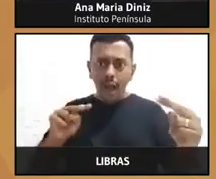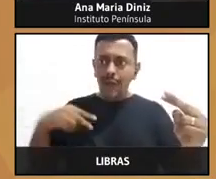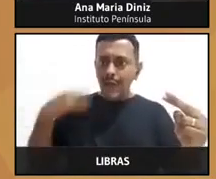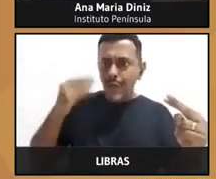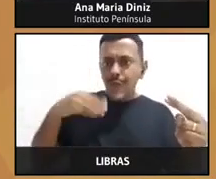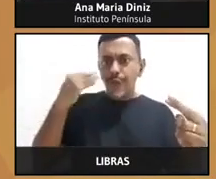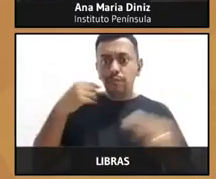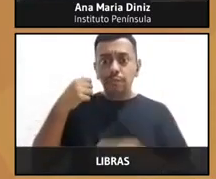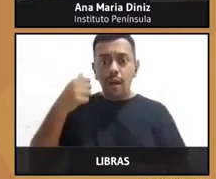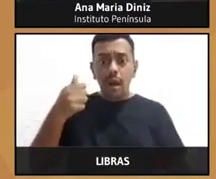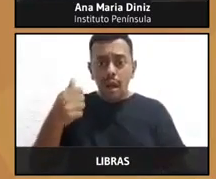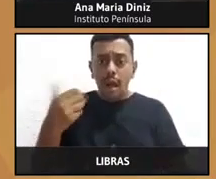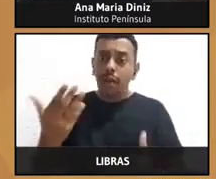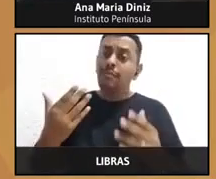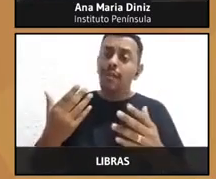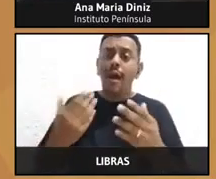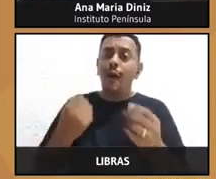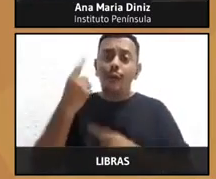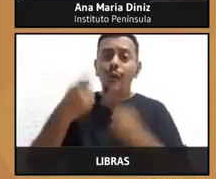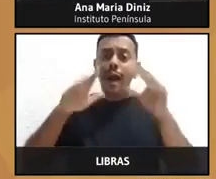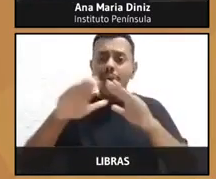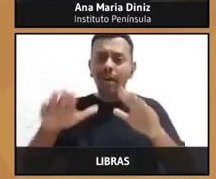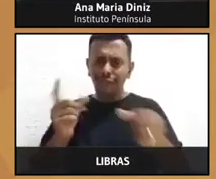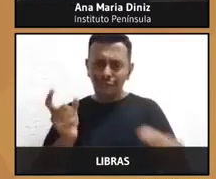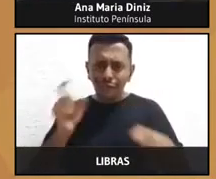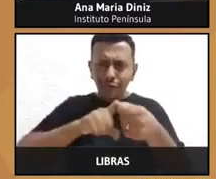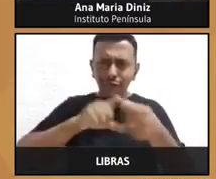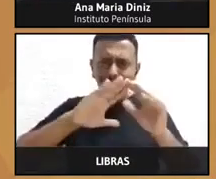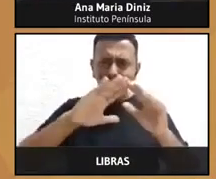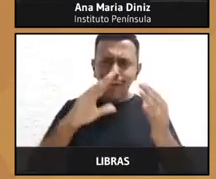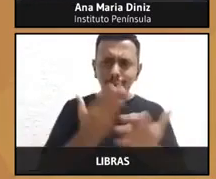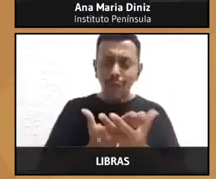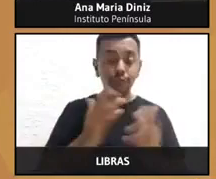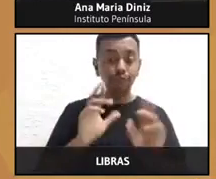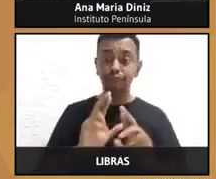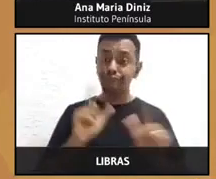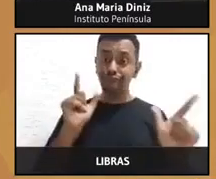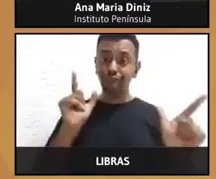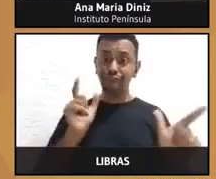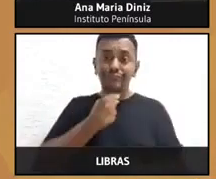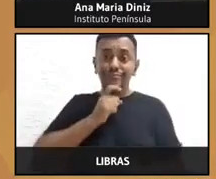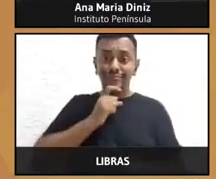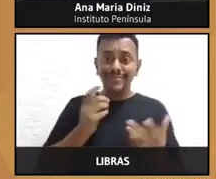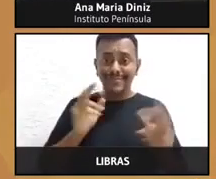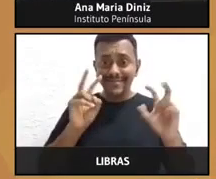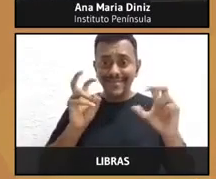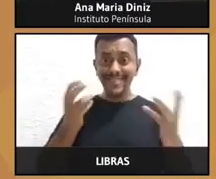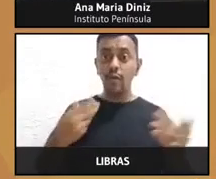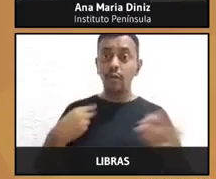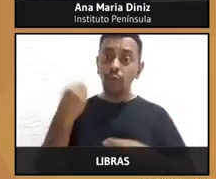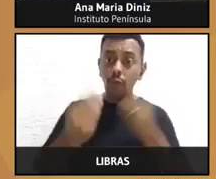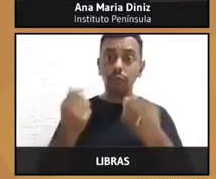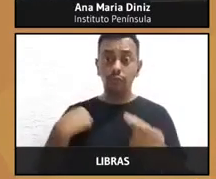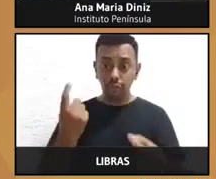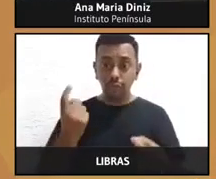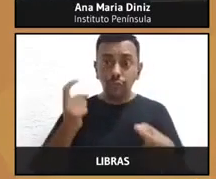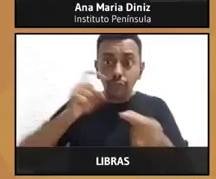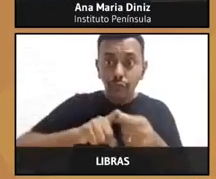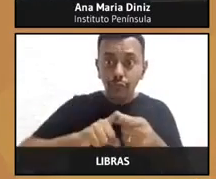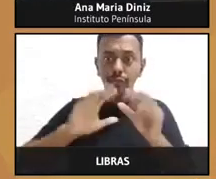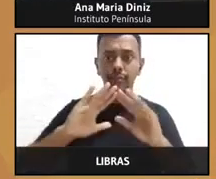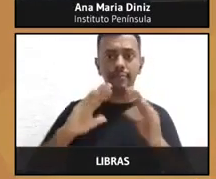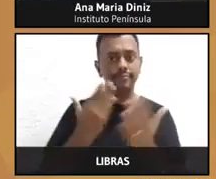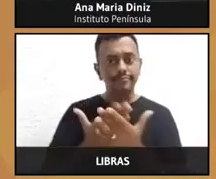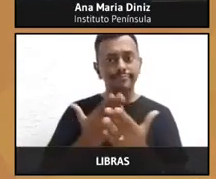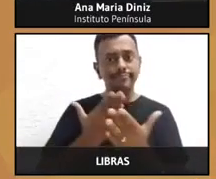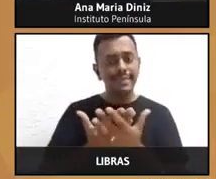muitos estarão desconectados da escola. A realidade mudou. E para voltarem à escola,